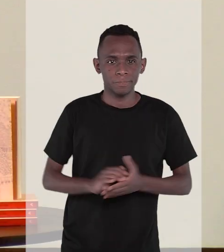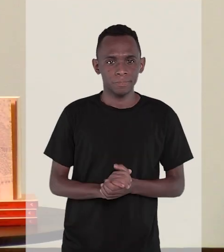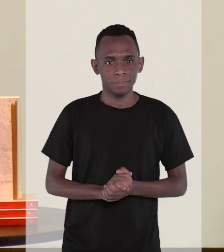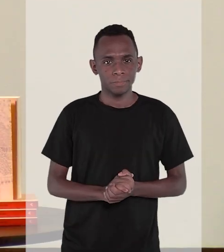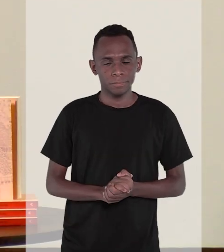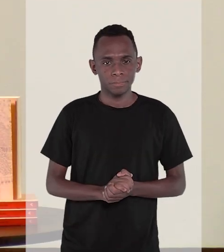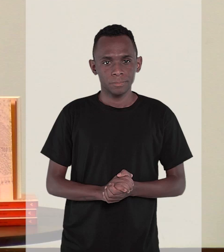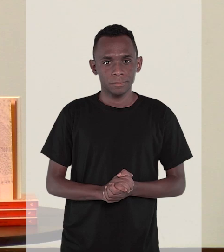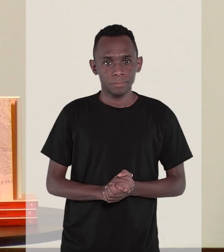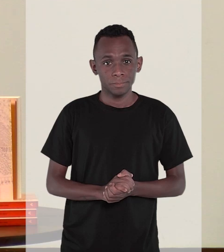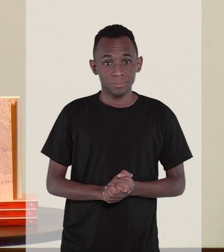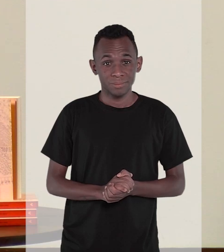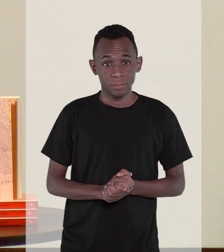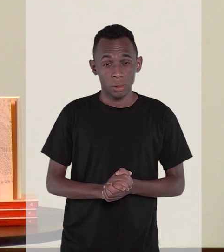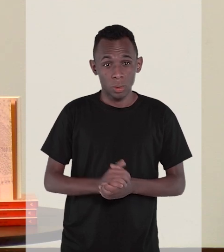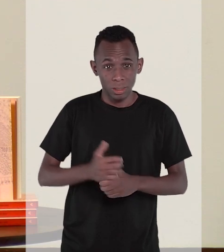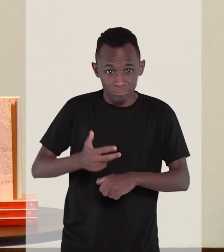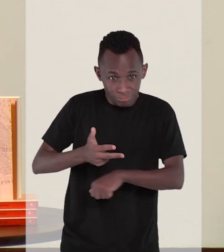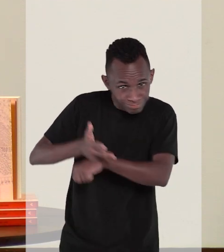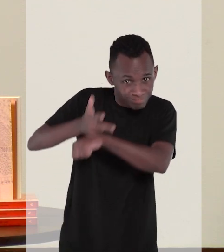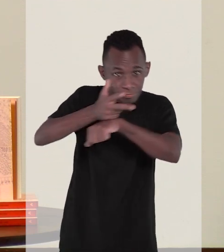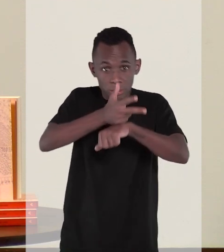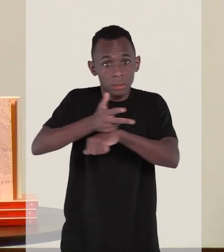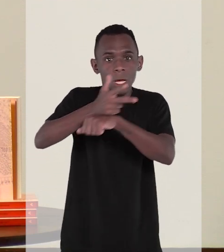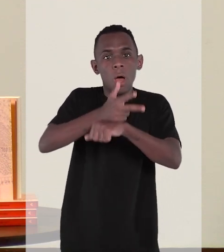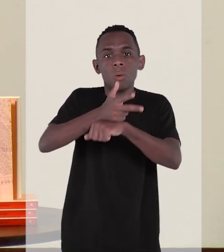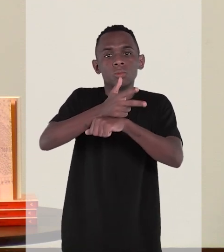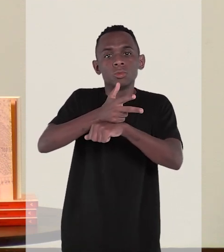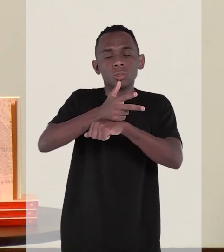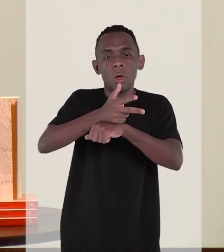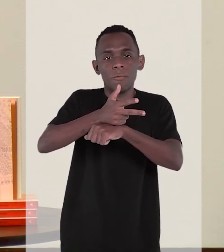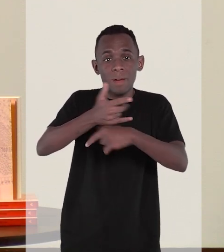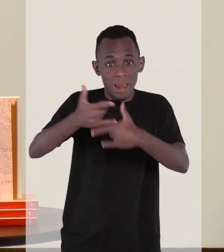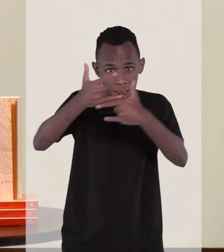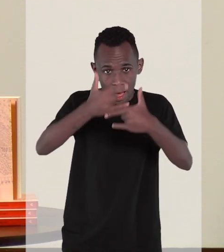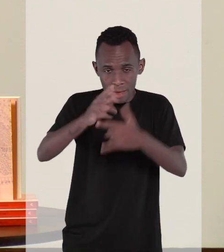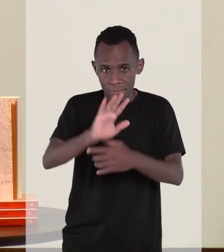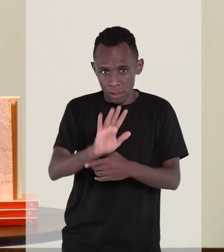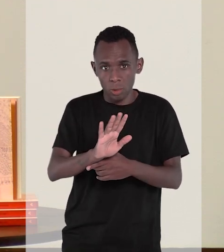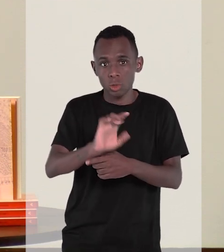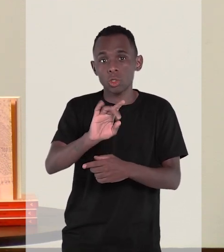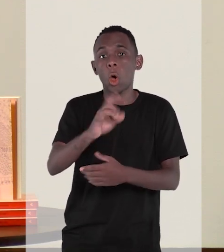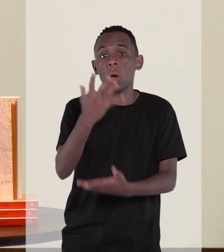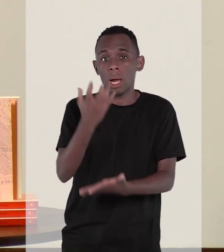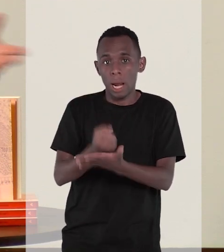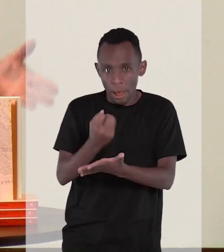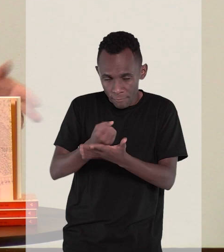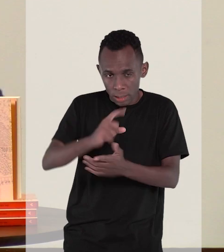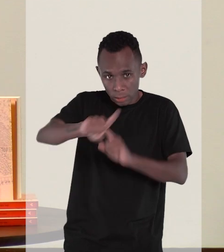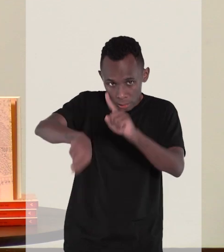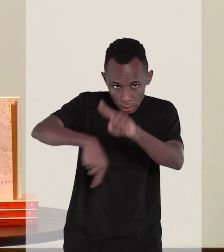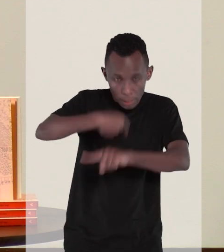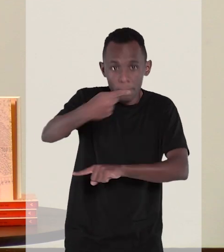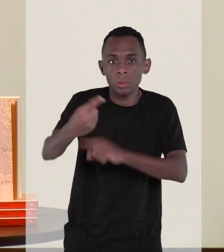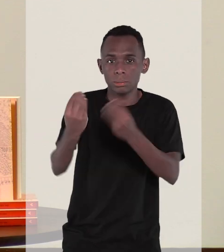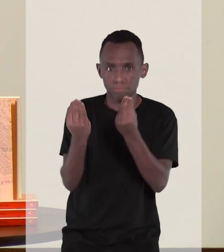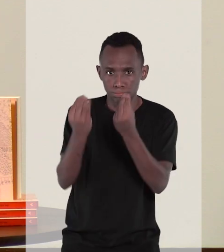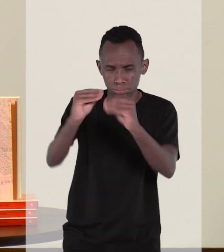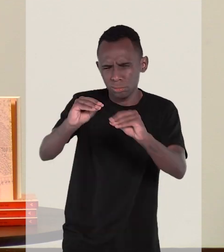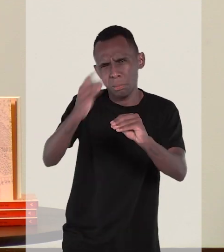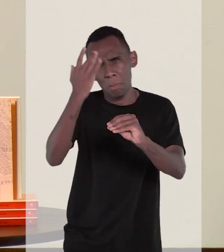Papo. Essa edição não será gravada, não transmitida online, ela está gravada e vai ao